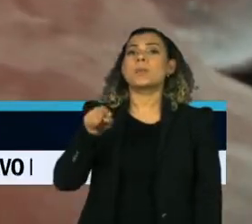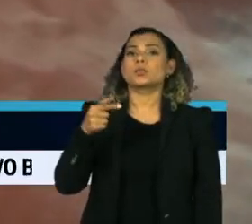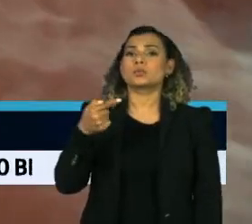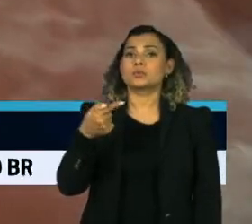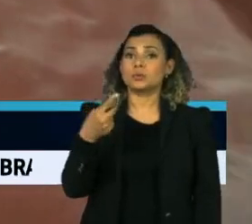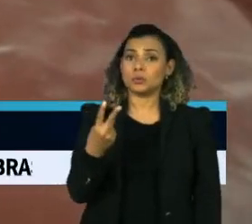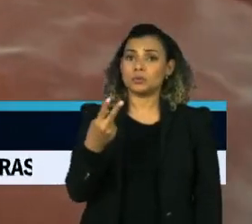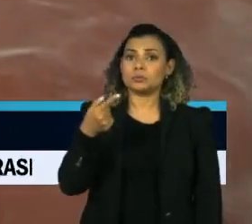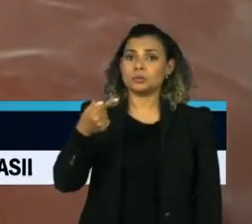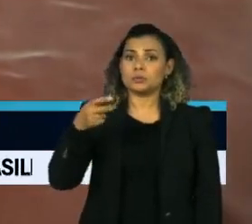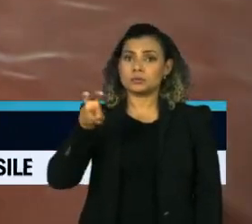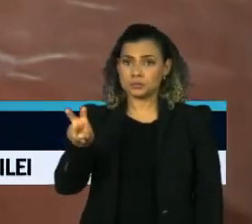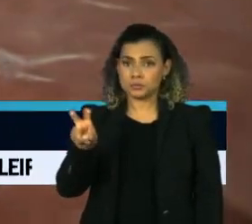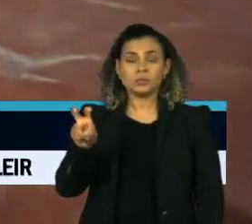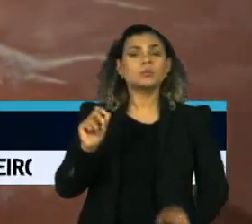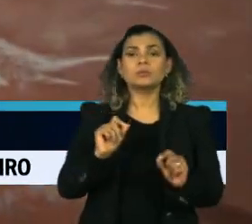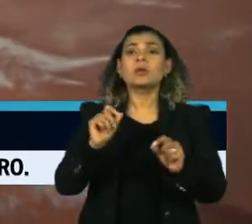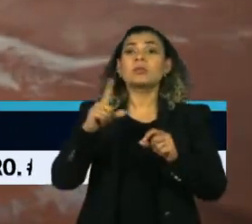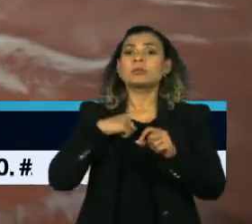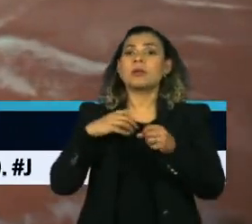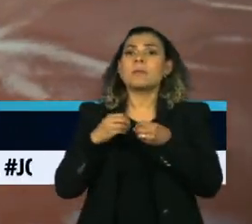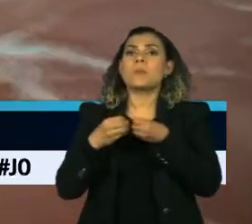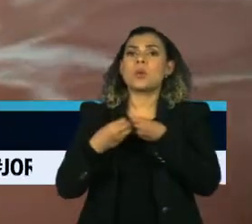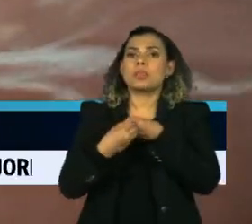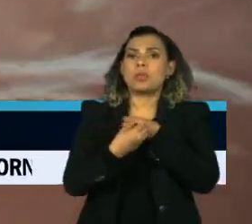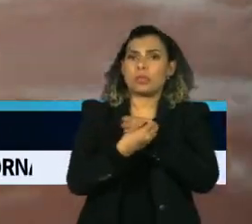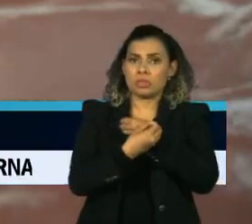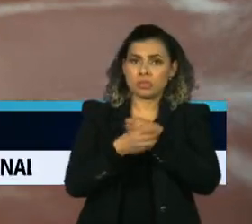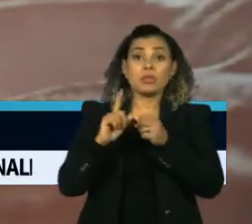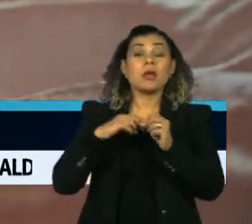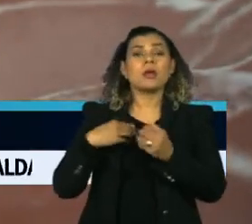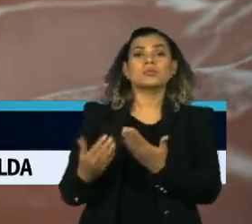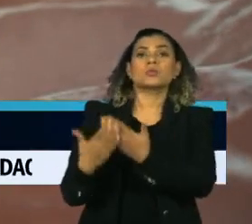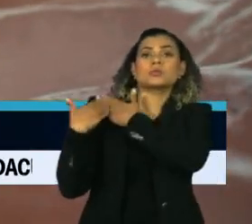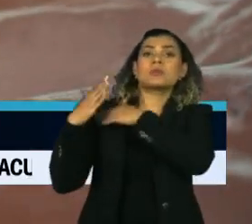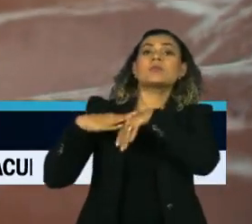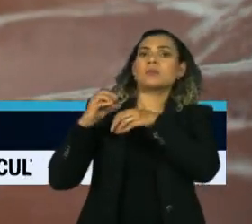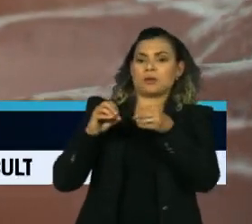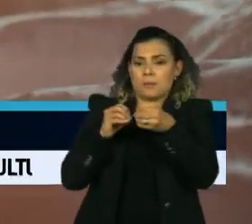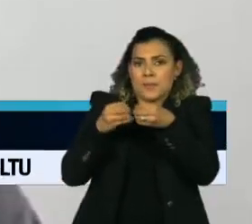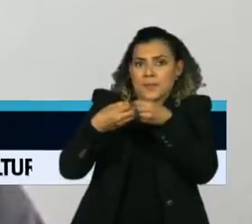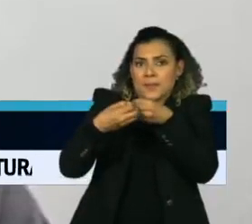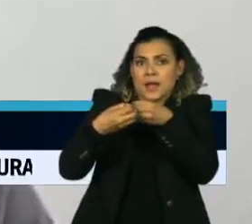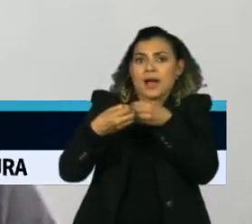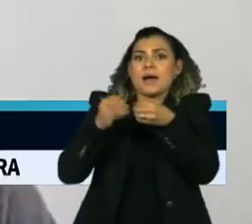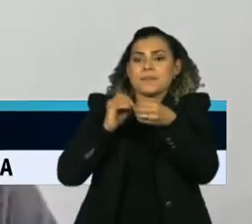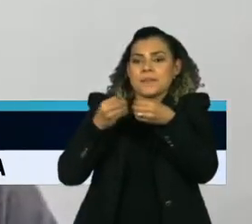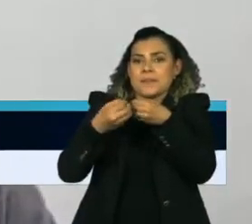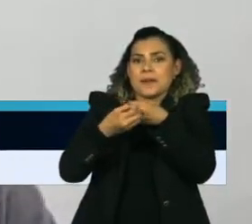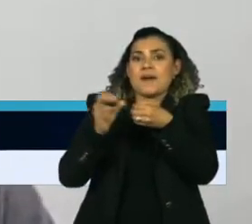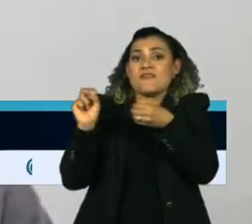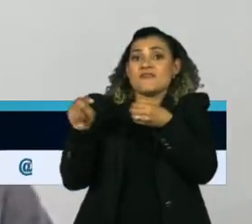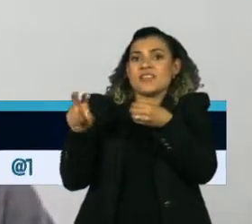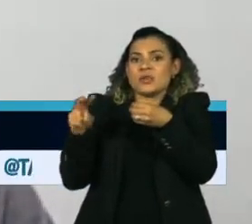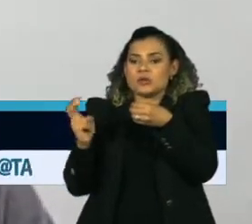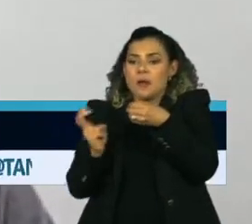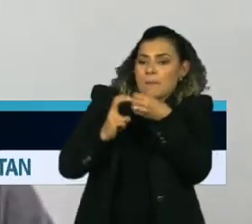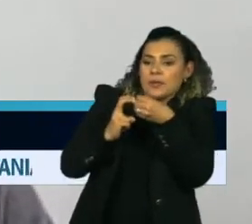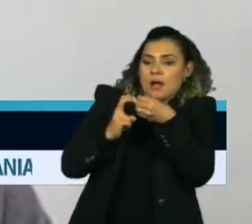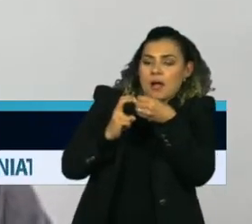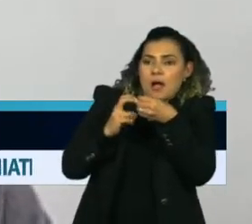tem nove mudanças na proteína Spike responsável por ligar o vírus às células é mais um